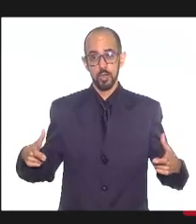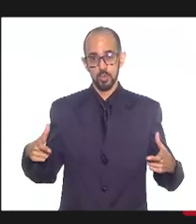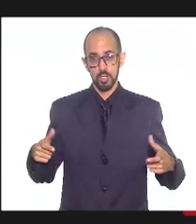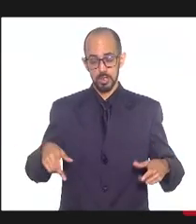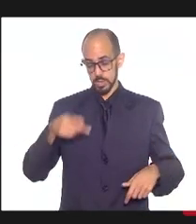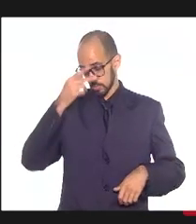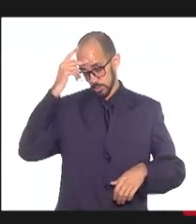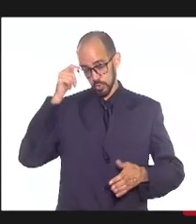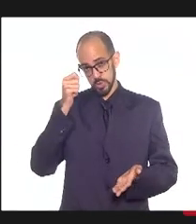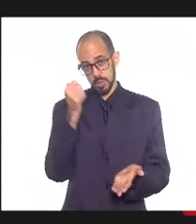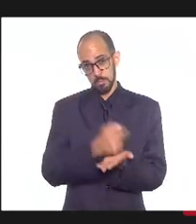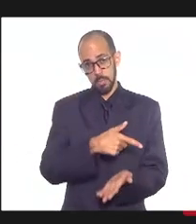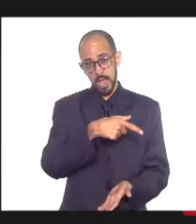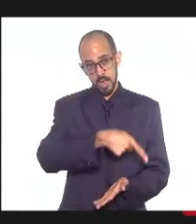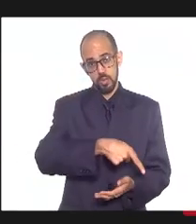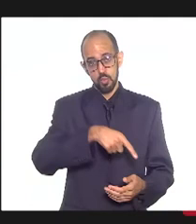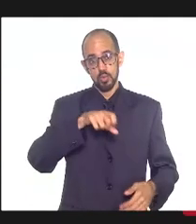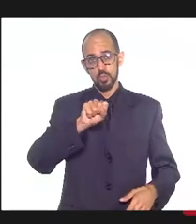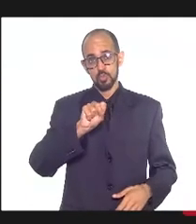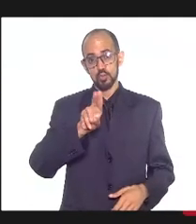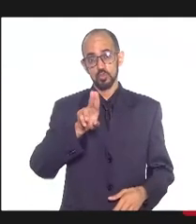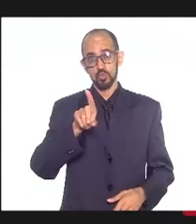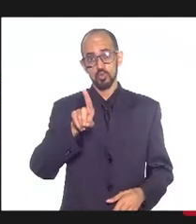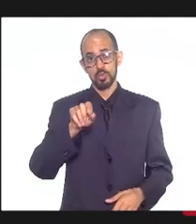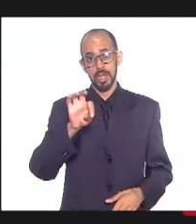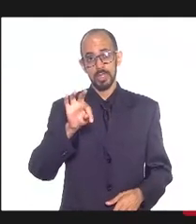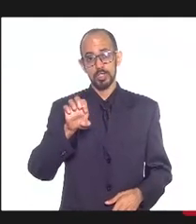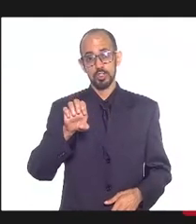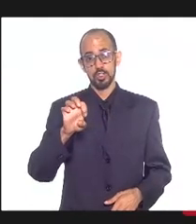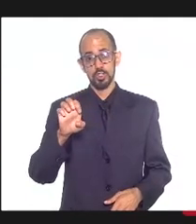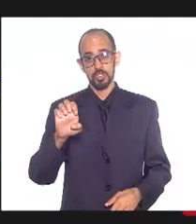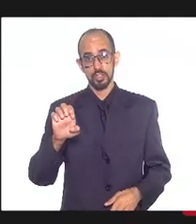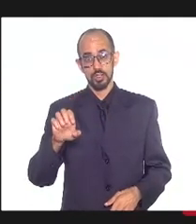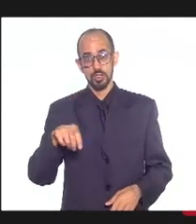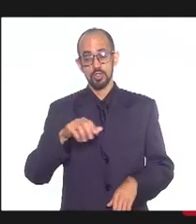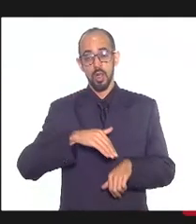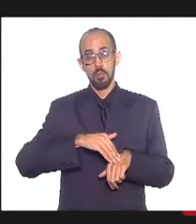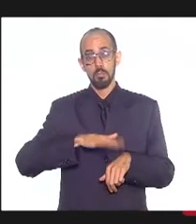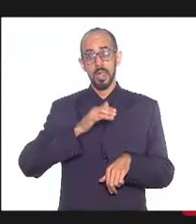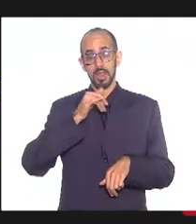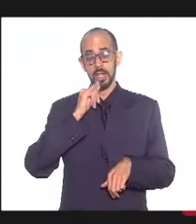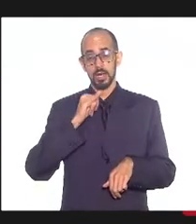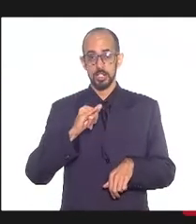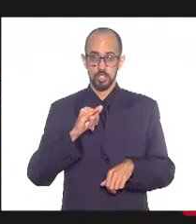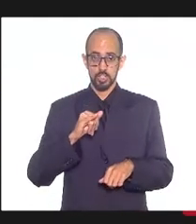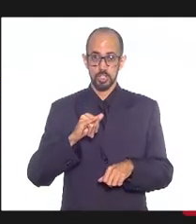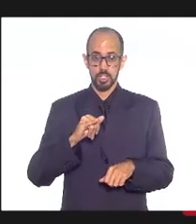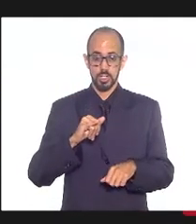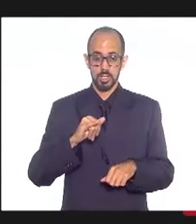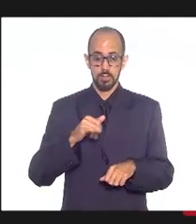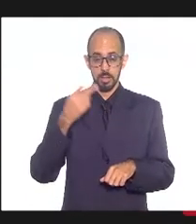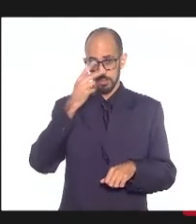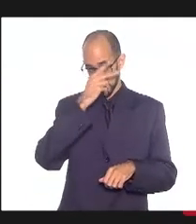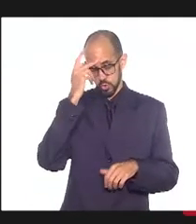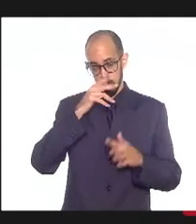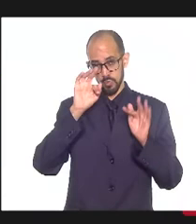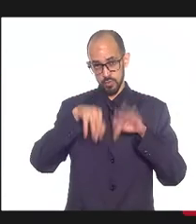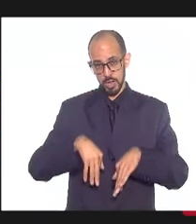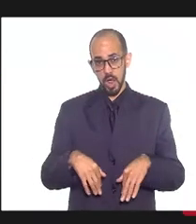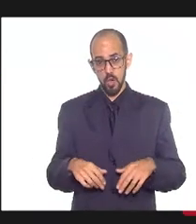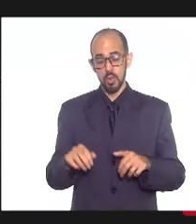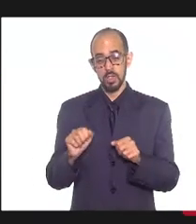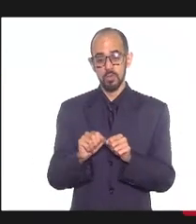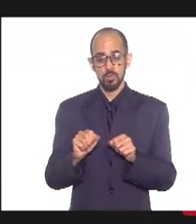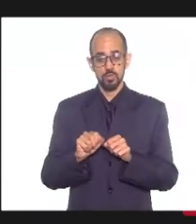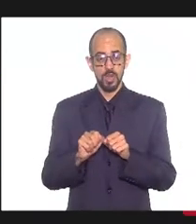nesse mix, estão na região sudeste. Ou seja, isso aumenta a energia para o consumidor final, portanto, nos torna